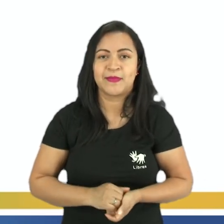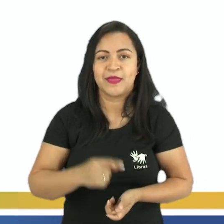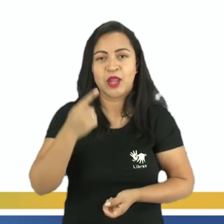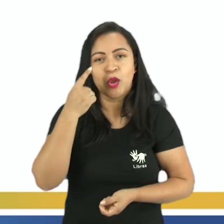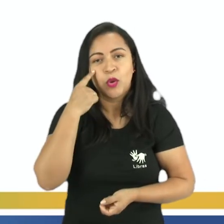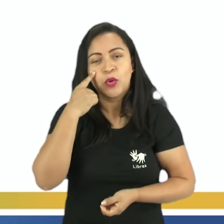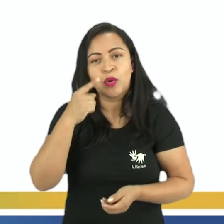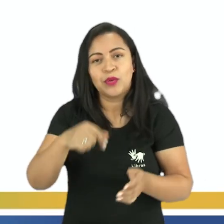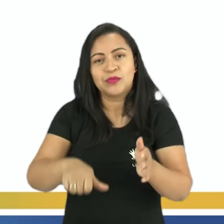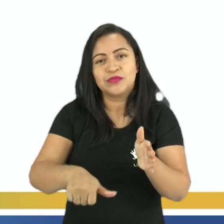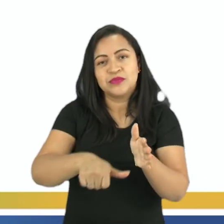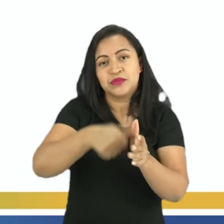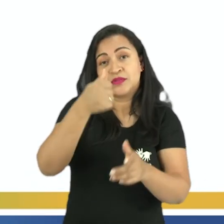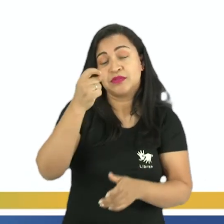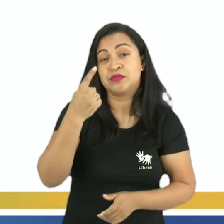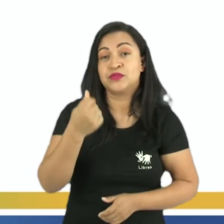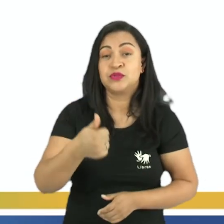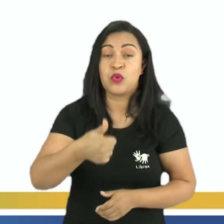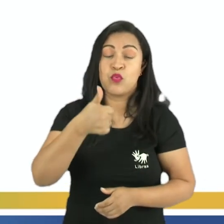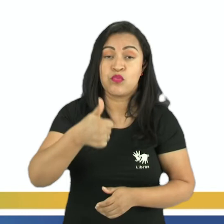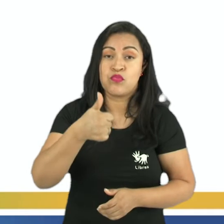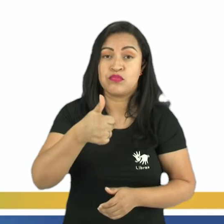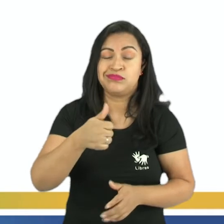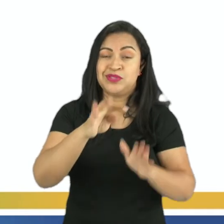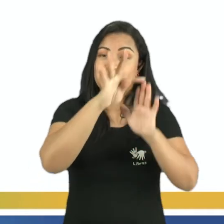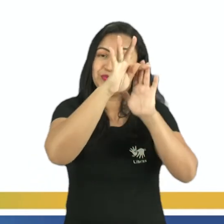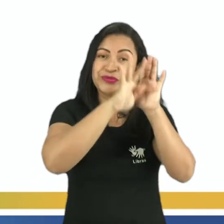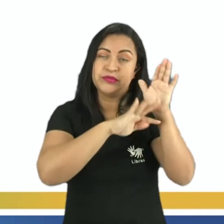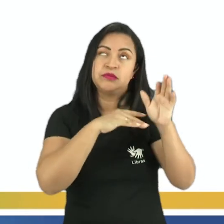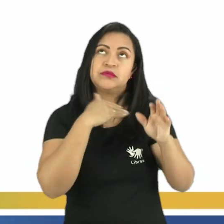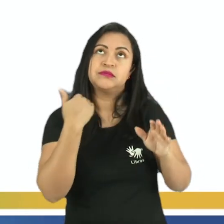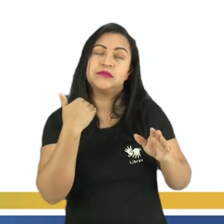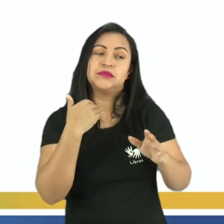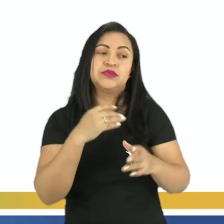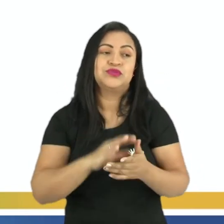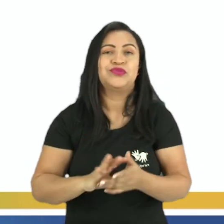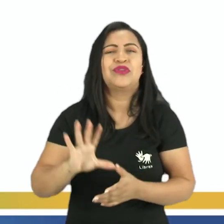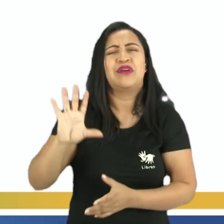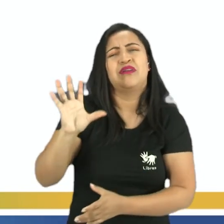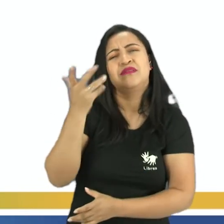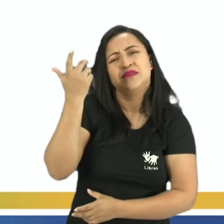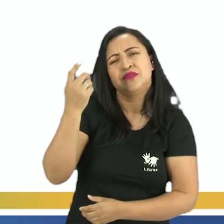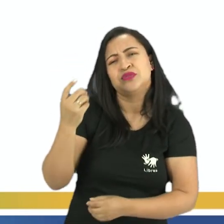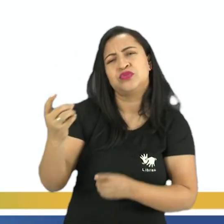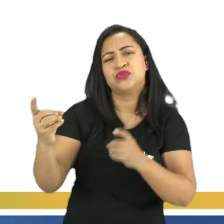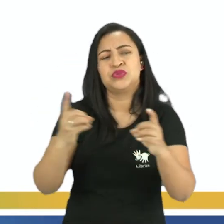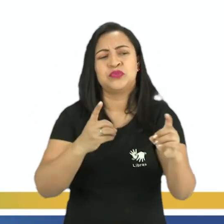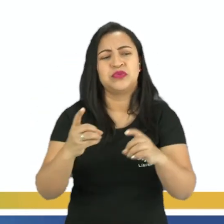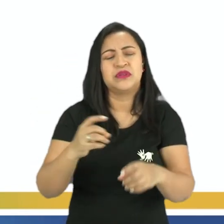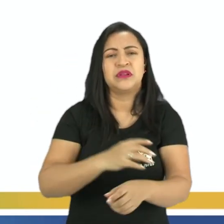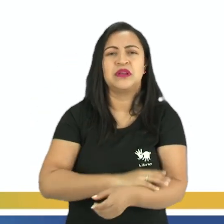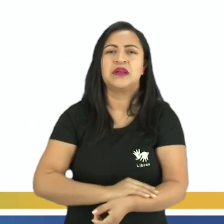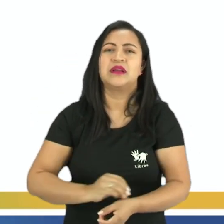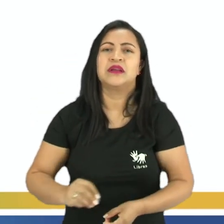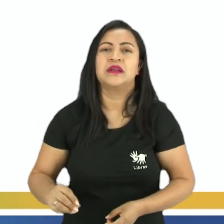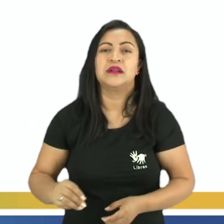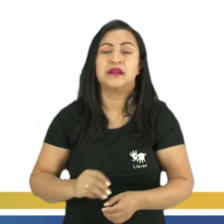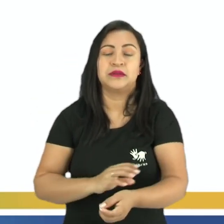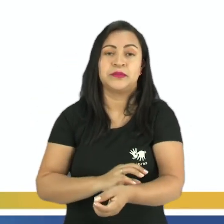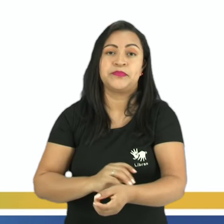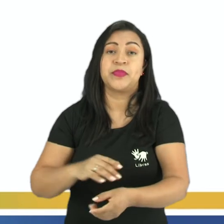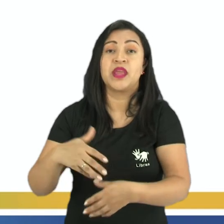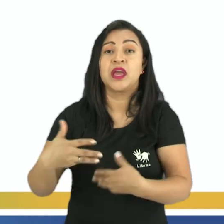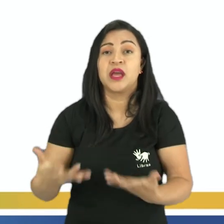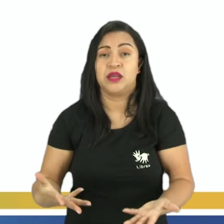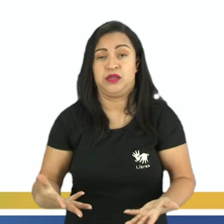Observe, na questão número 1, em um texto dramático, as ações são interligadas para formar um enredo, ok?